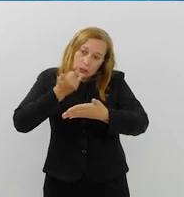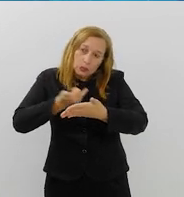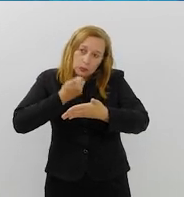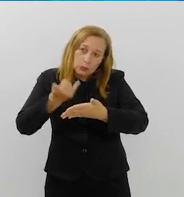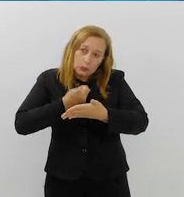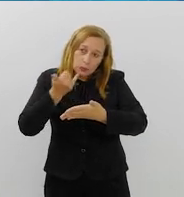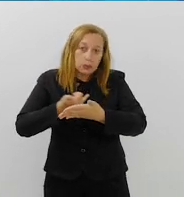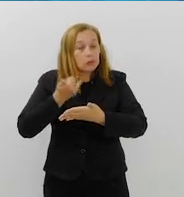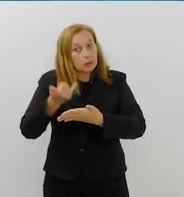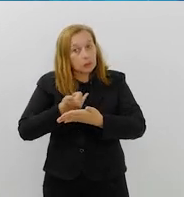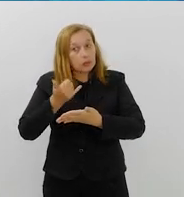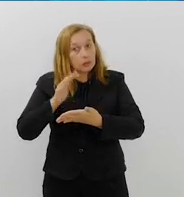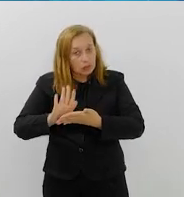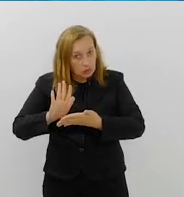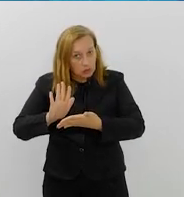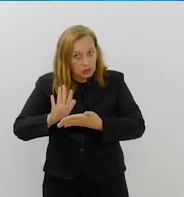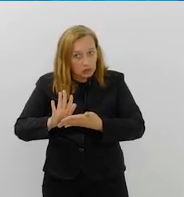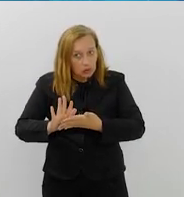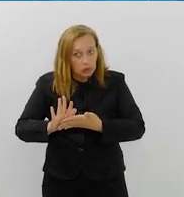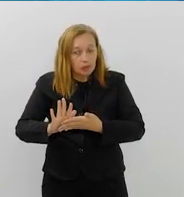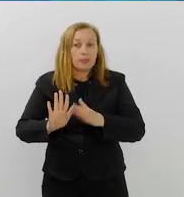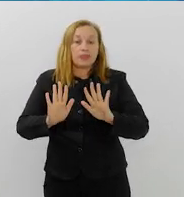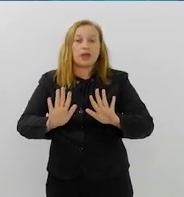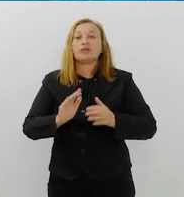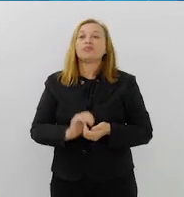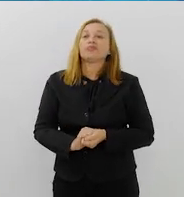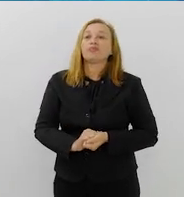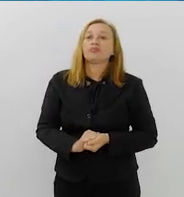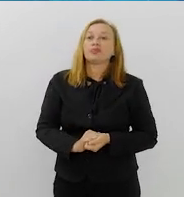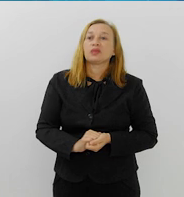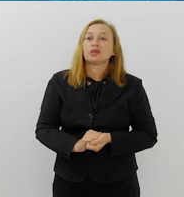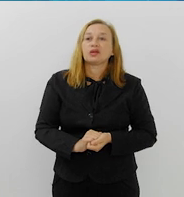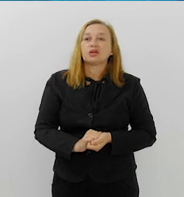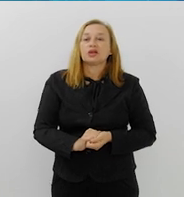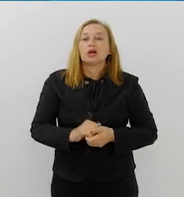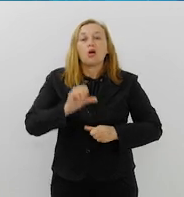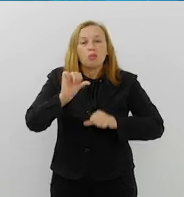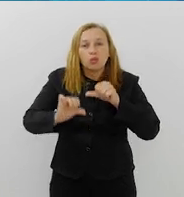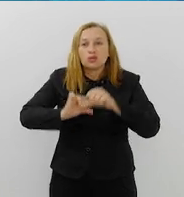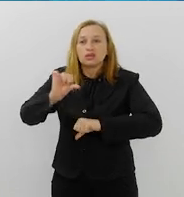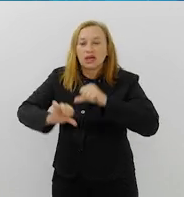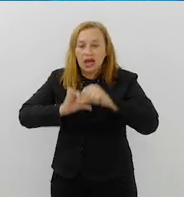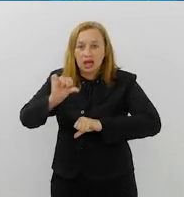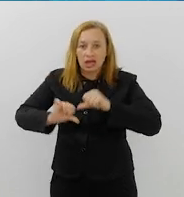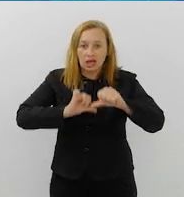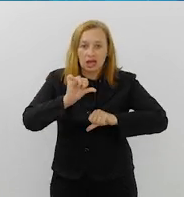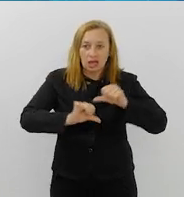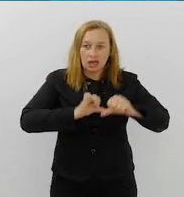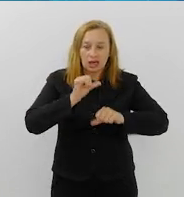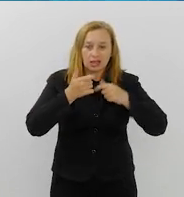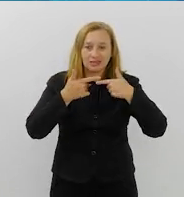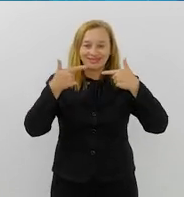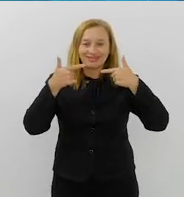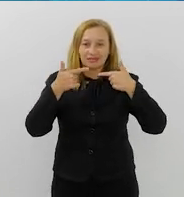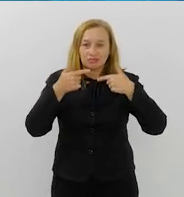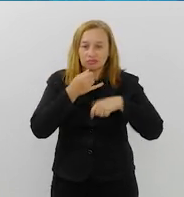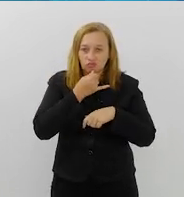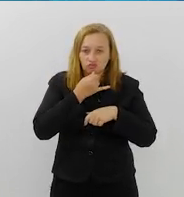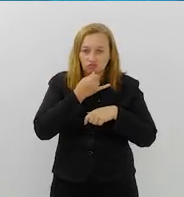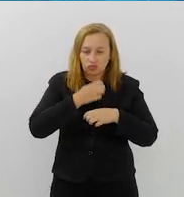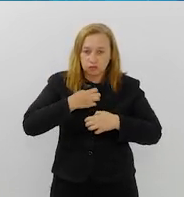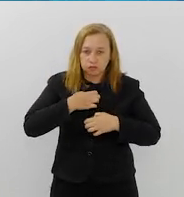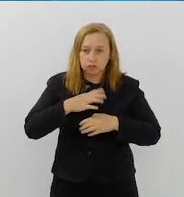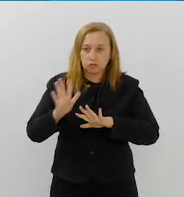informação. É um ponto, porque existe uma intenção de alterar o humor, alterar a consciência.